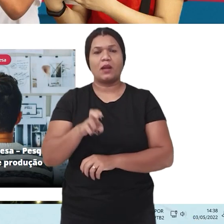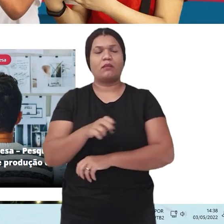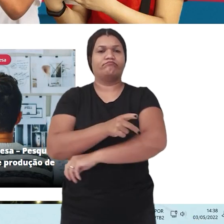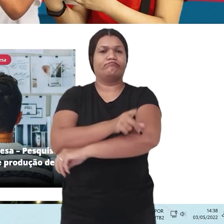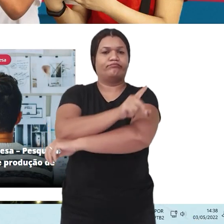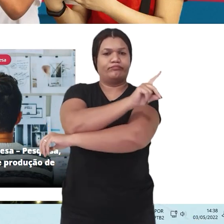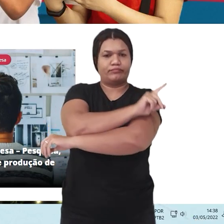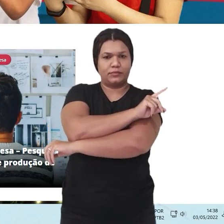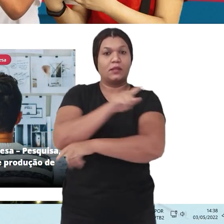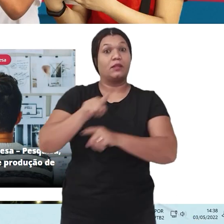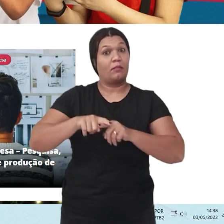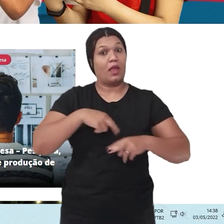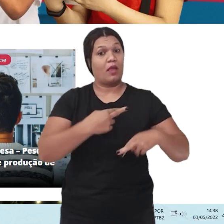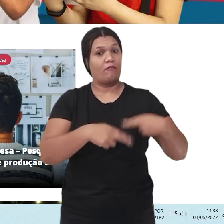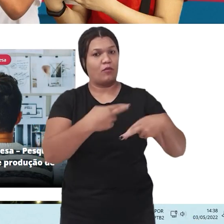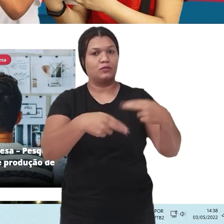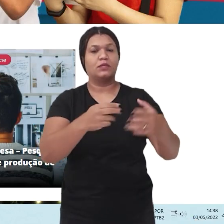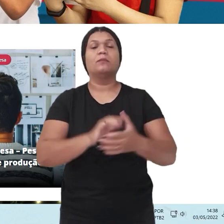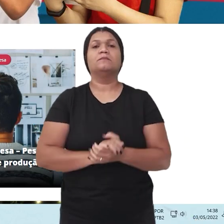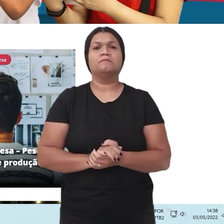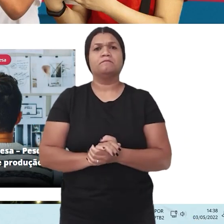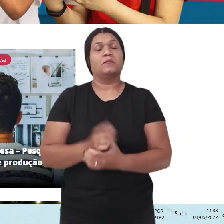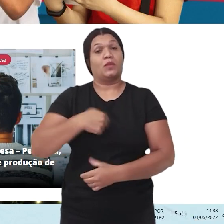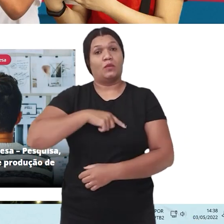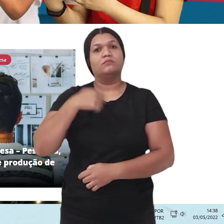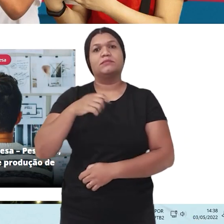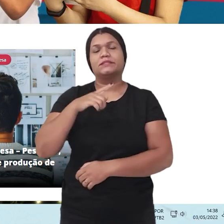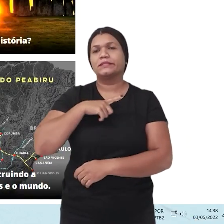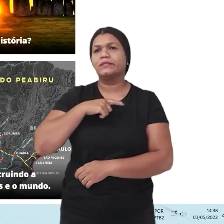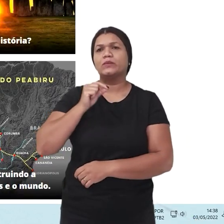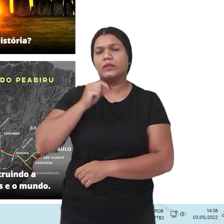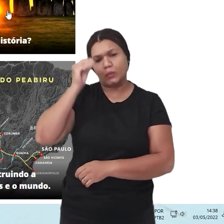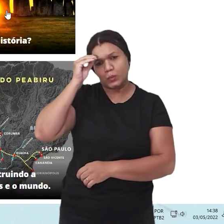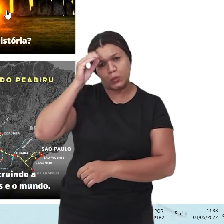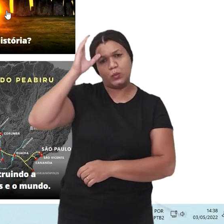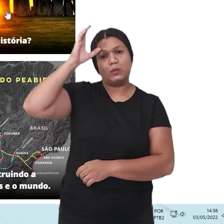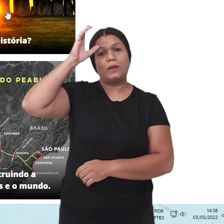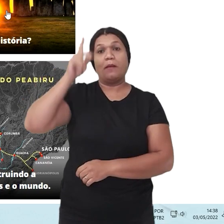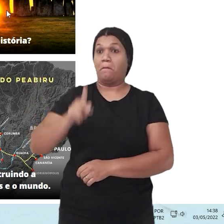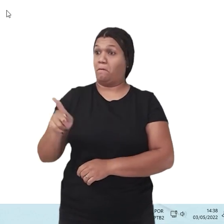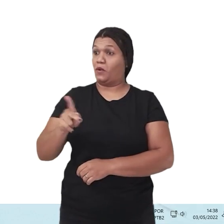E para expandir o nosso conhecimento, o professor Wilson traz uma